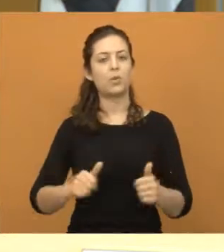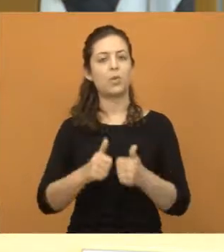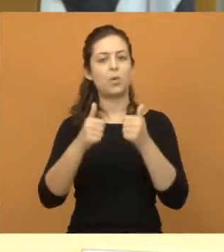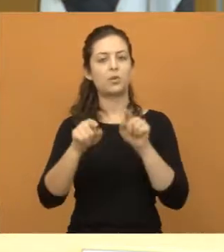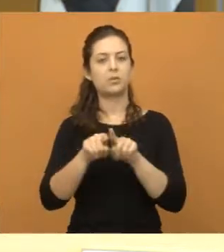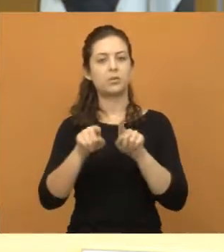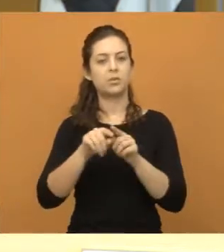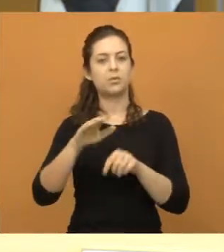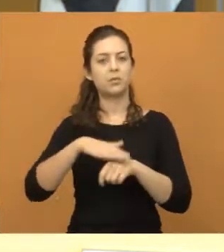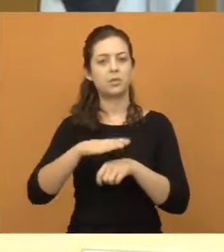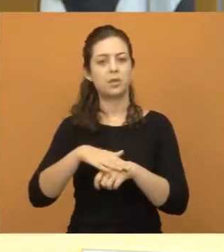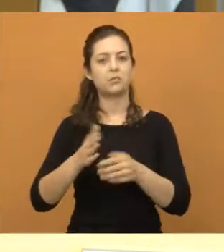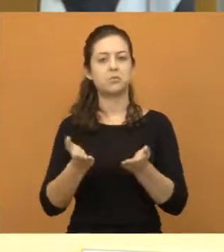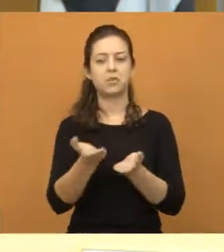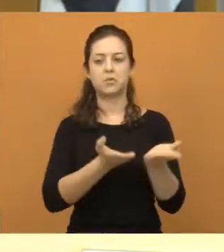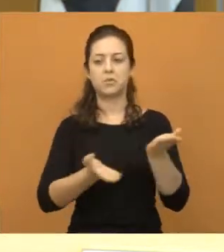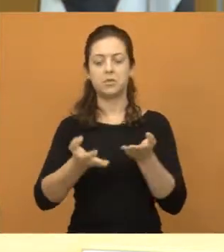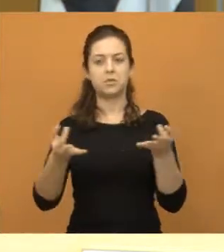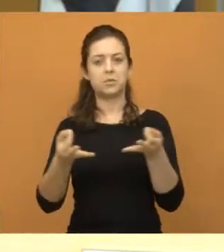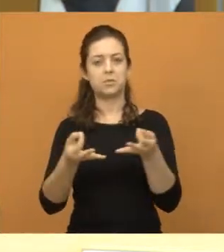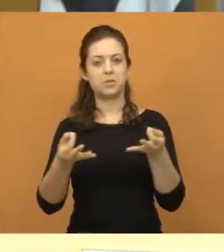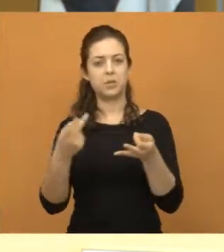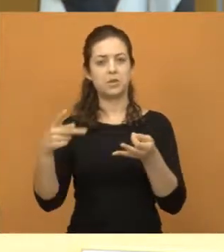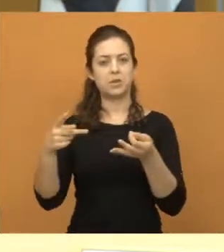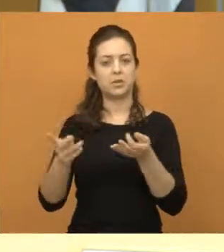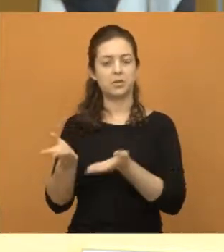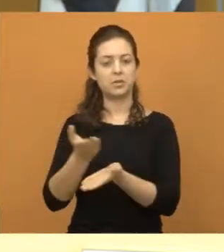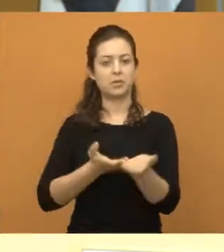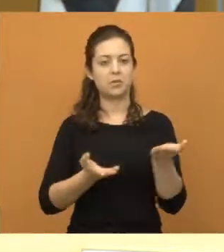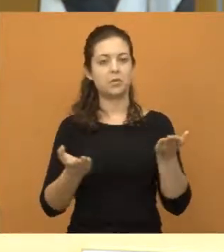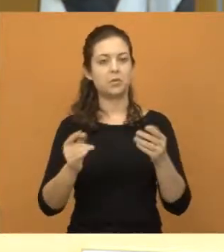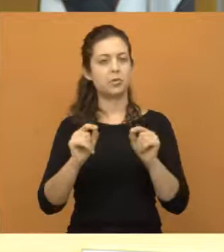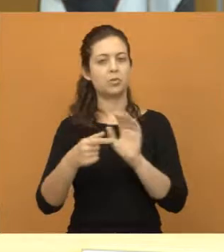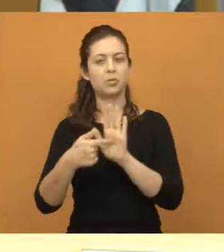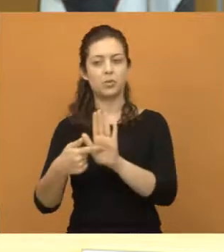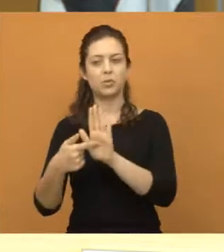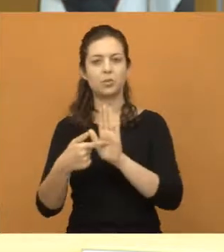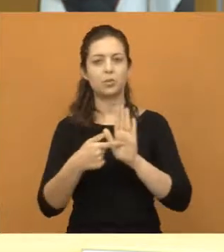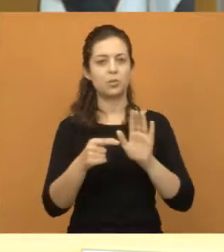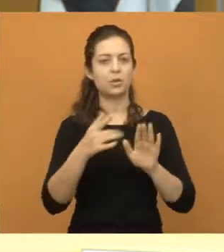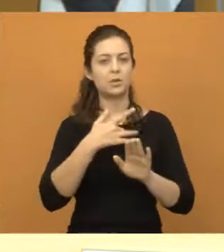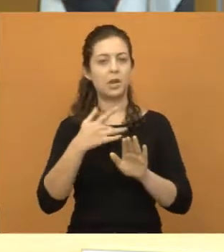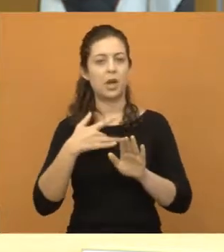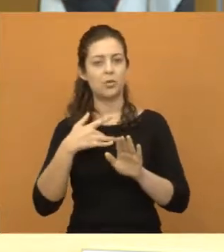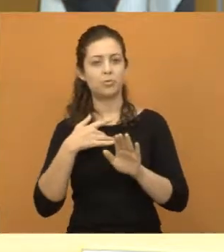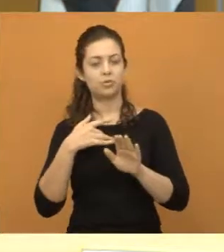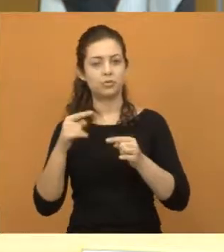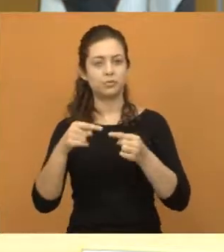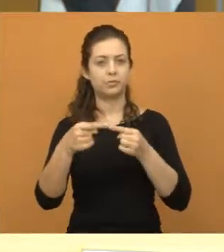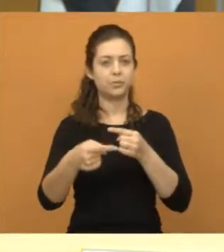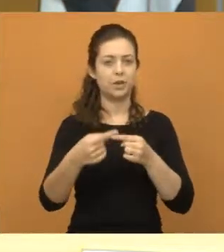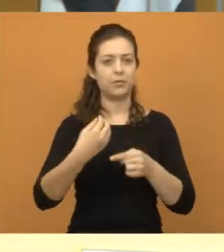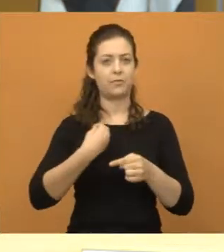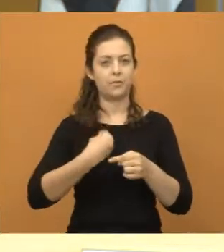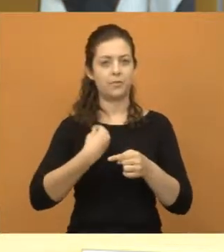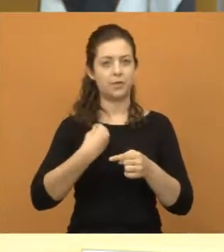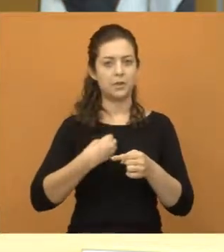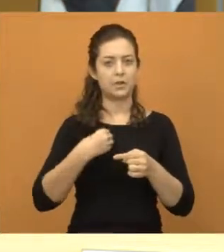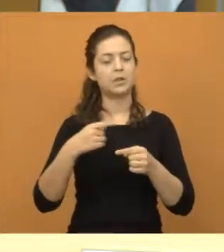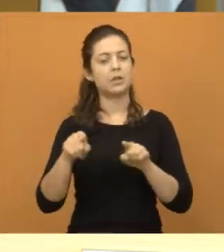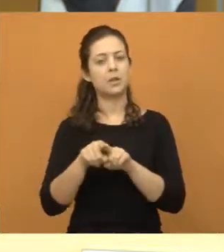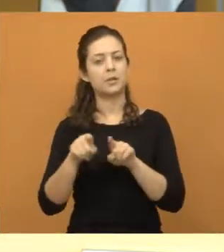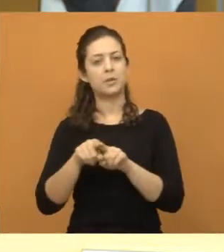e eficiência nos serviços por ela prestados refletem diretamente na saúde, na vida